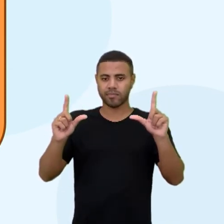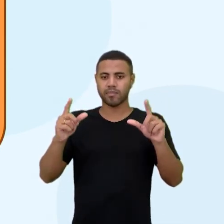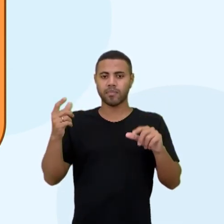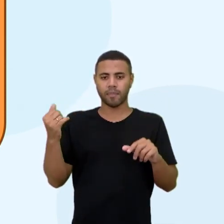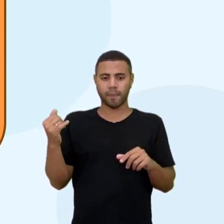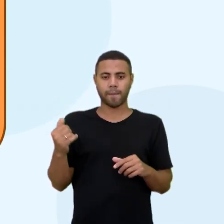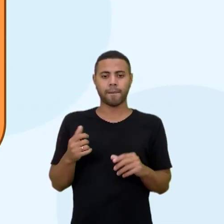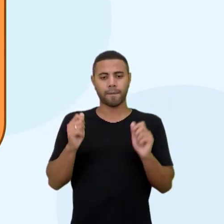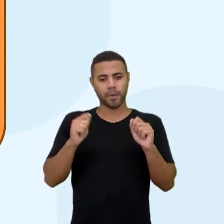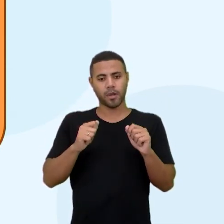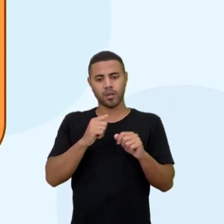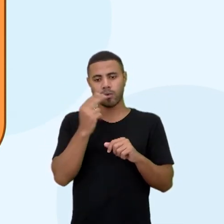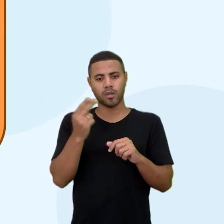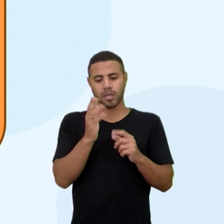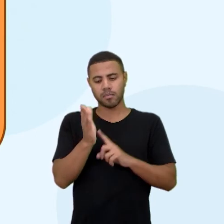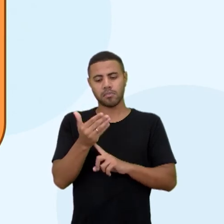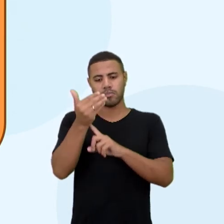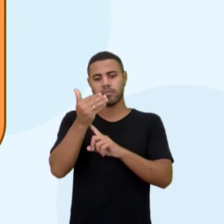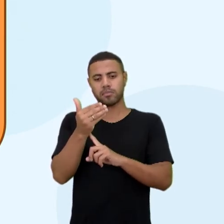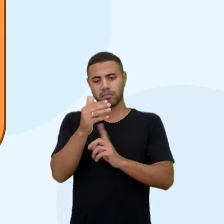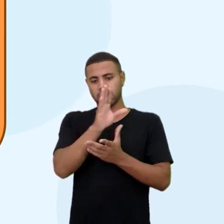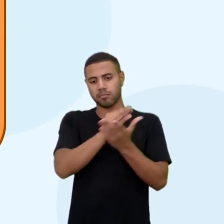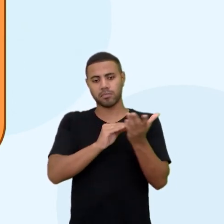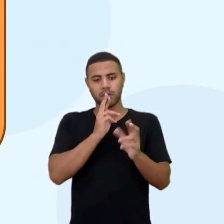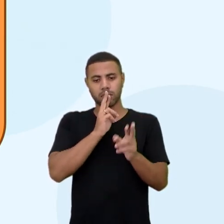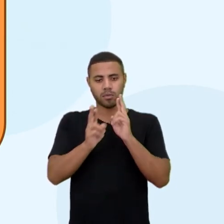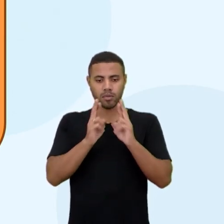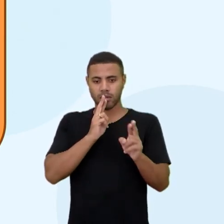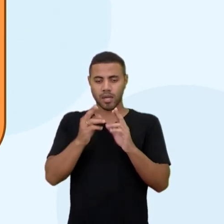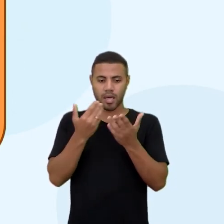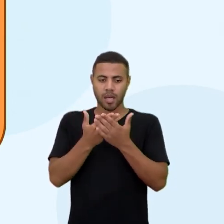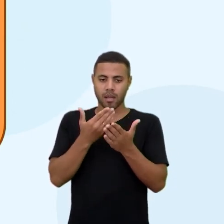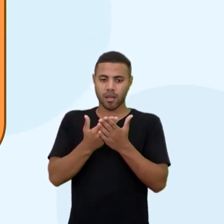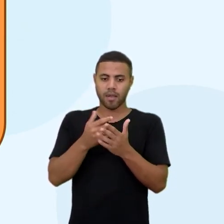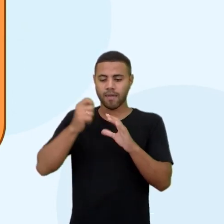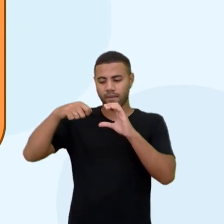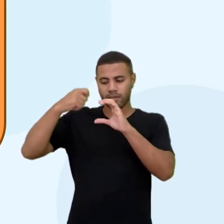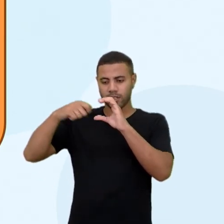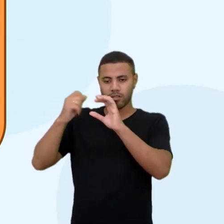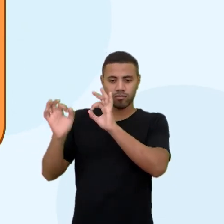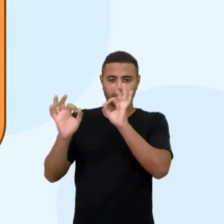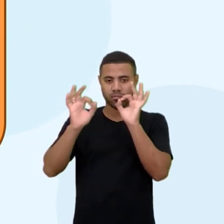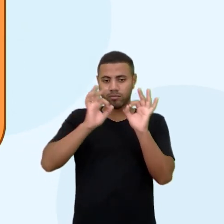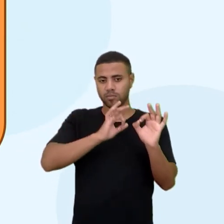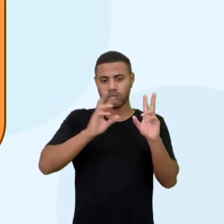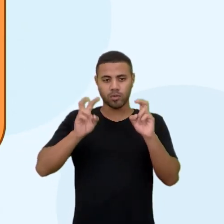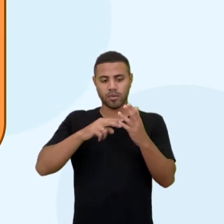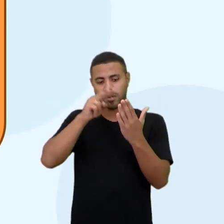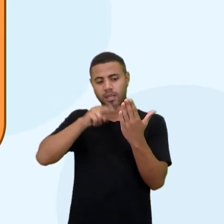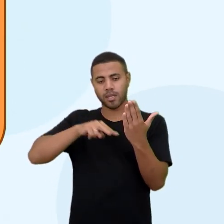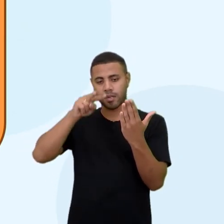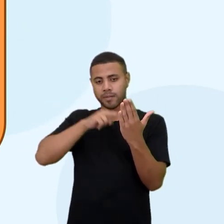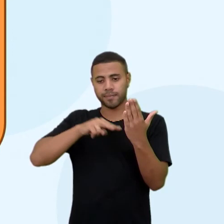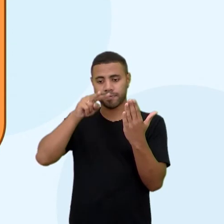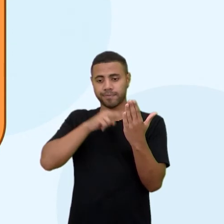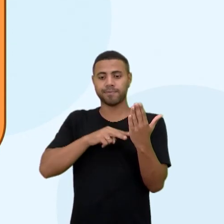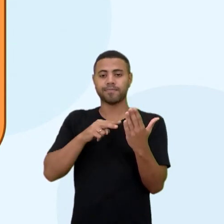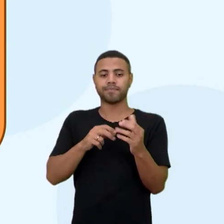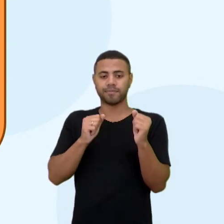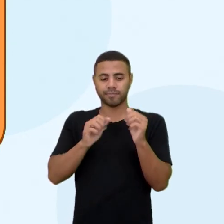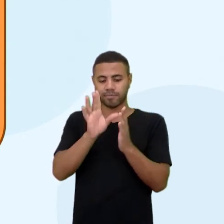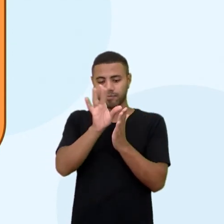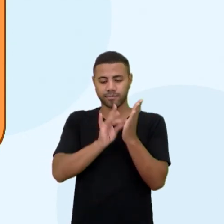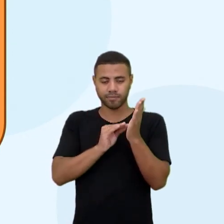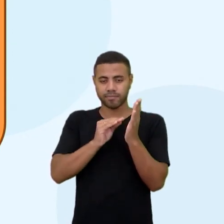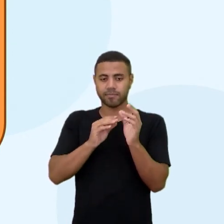e respondendo as perguntas norteadoras da aula. Assistam os vídeos que falem sobre leitura de imagens e marketing publicitário nas redes sociais. E não